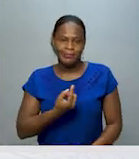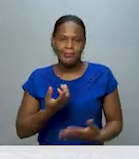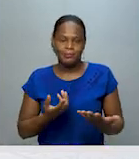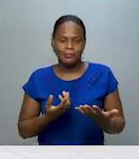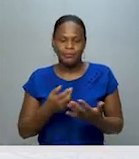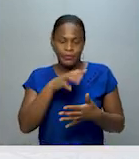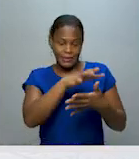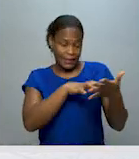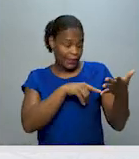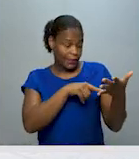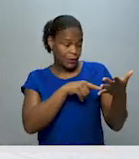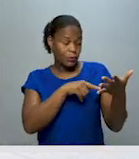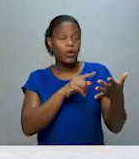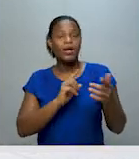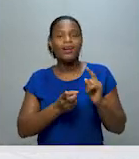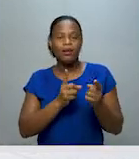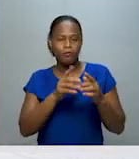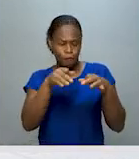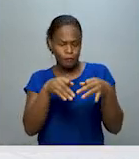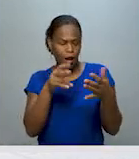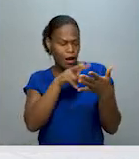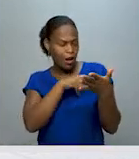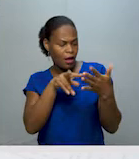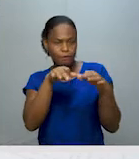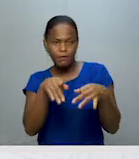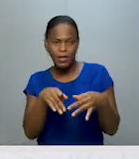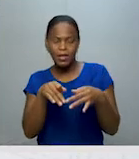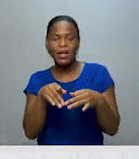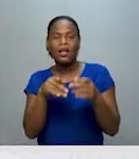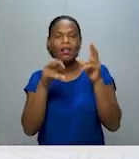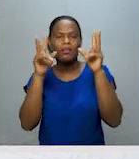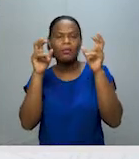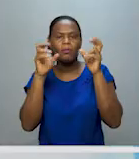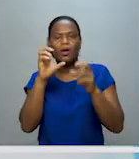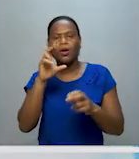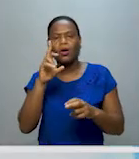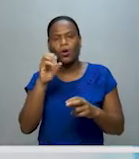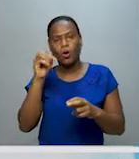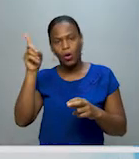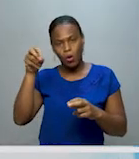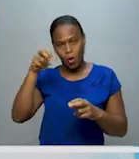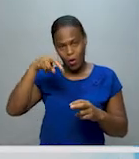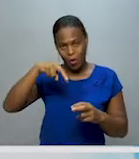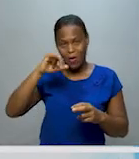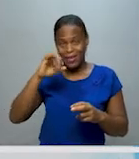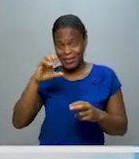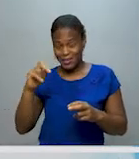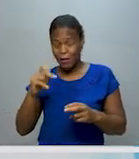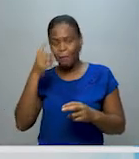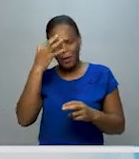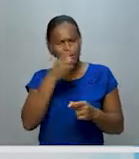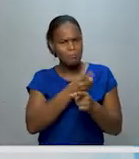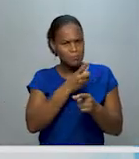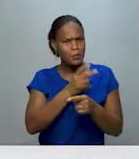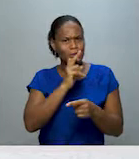seria: o texto acabado de ler é uma crónica. Penso que está a coincidir com o resultado que